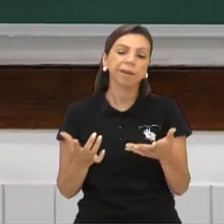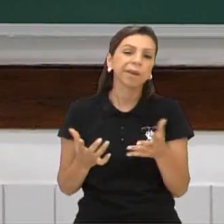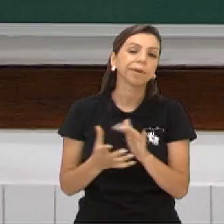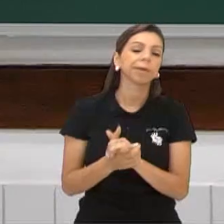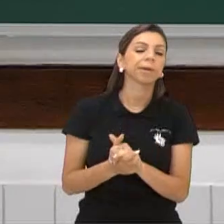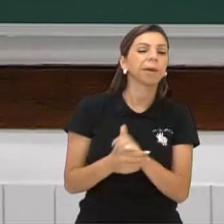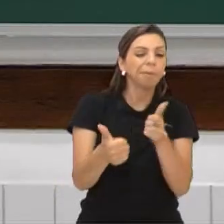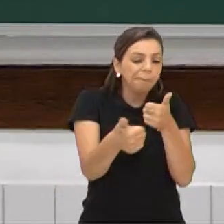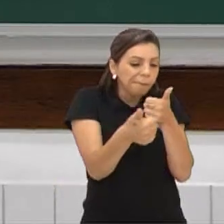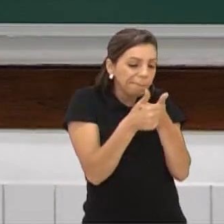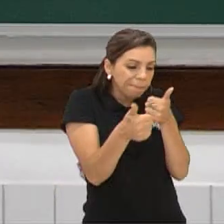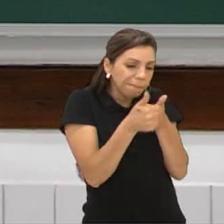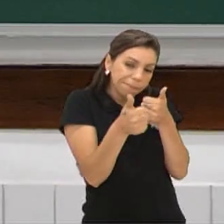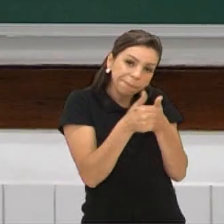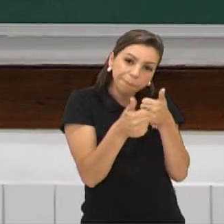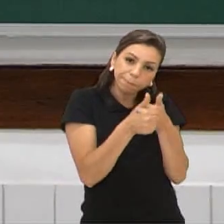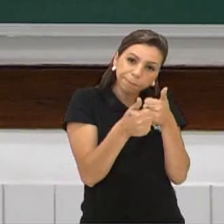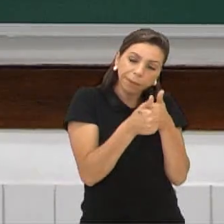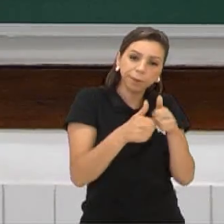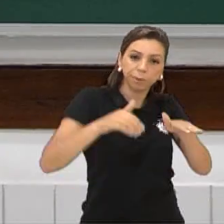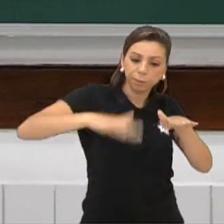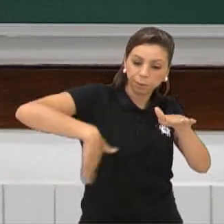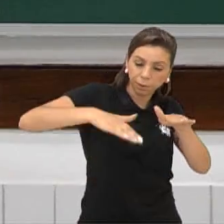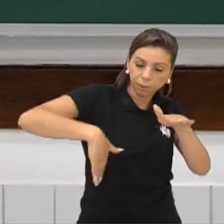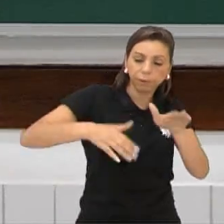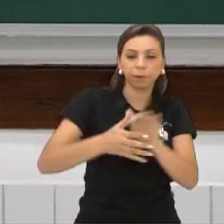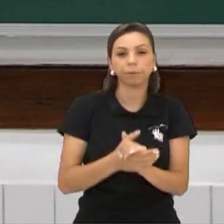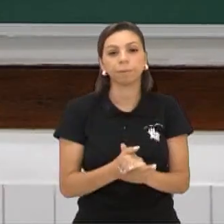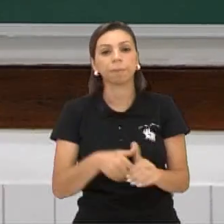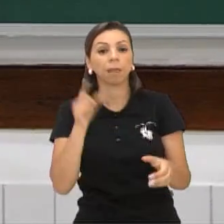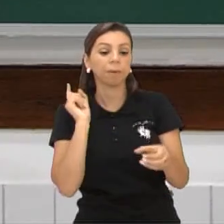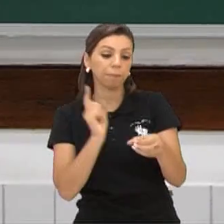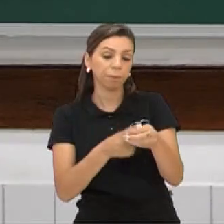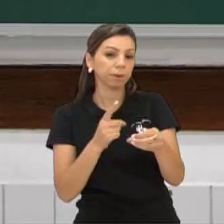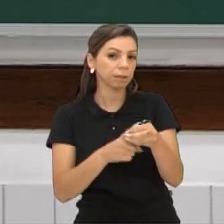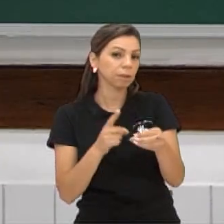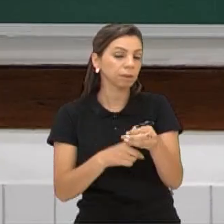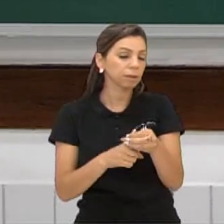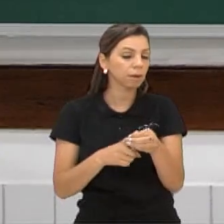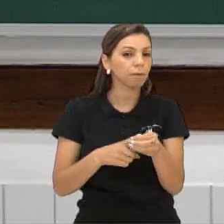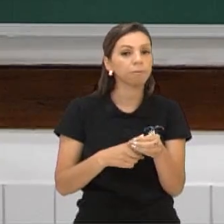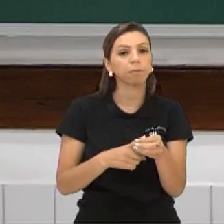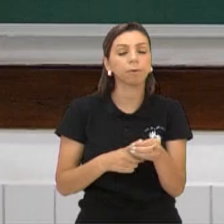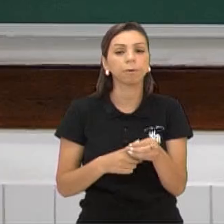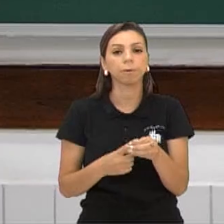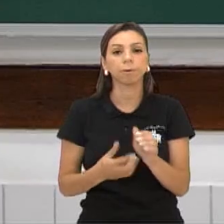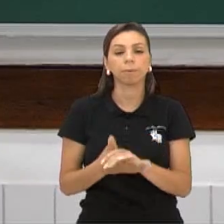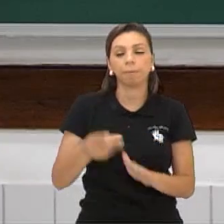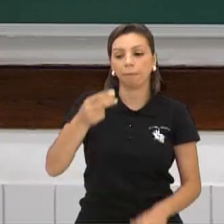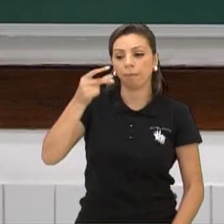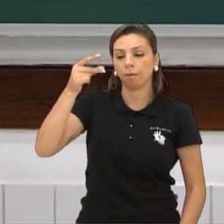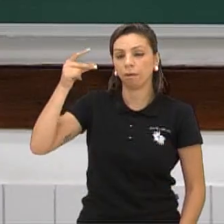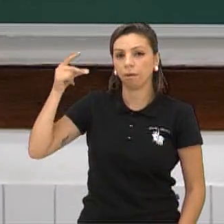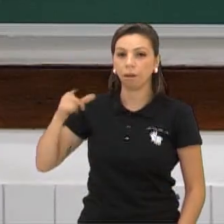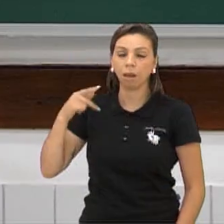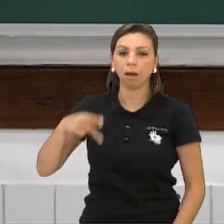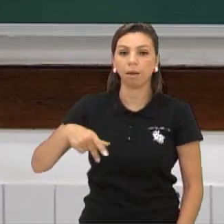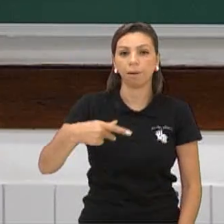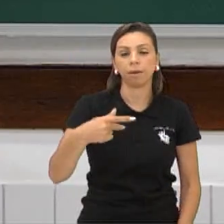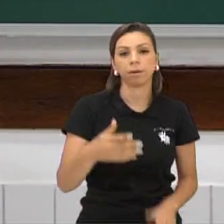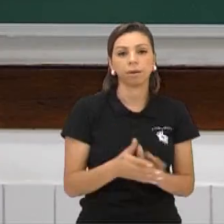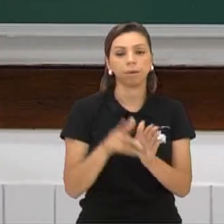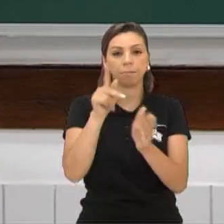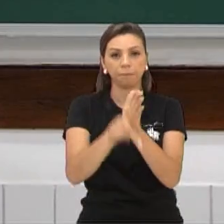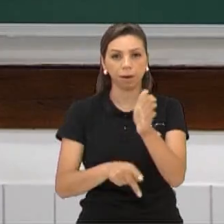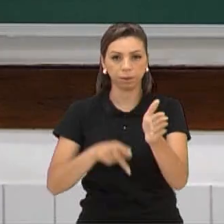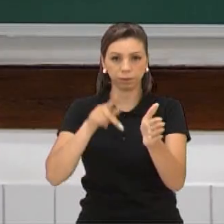próximos ao litoral. Nossa cidade, nosso município mais antigo, sendo de Paranaguá. Dessa característica, vai